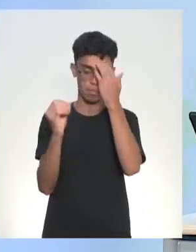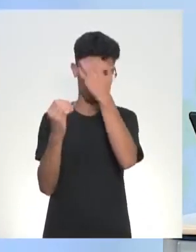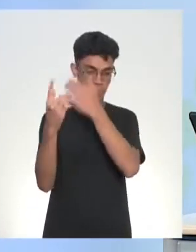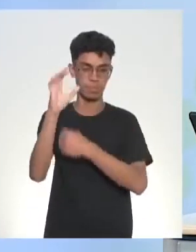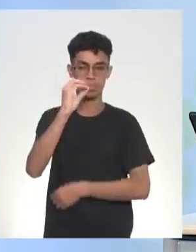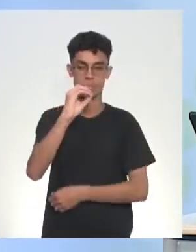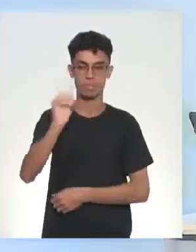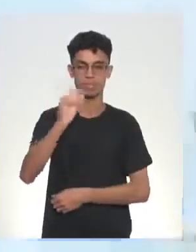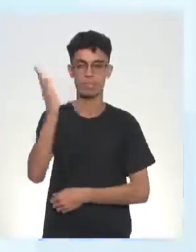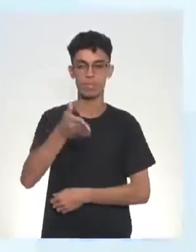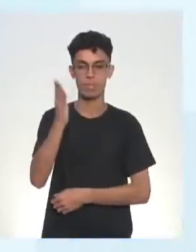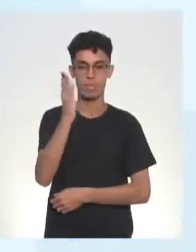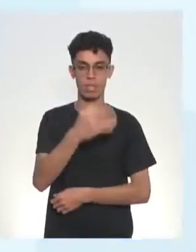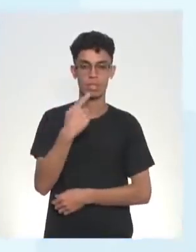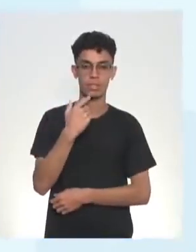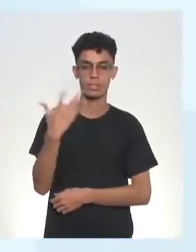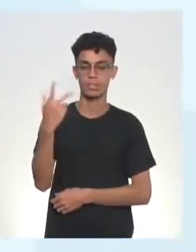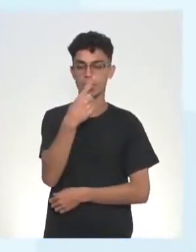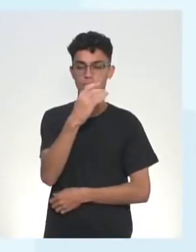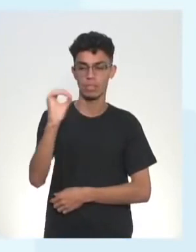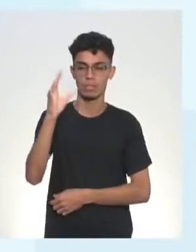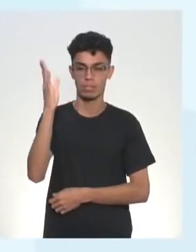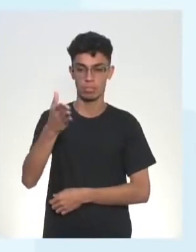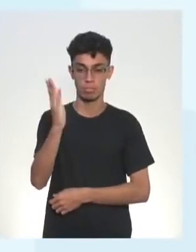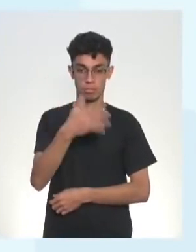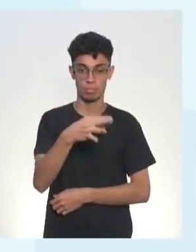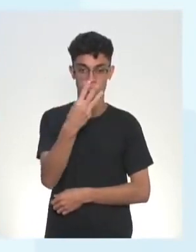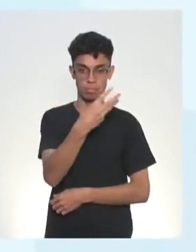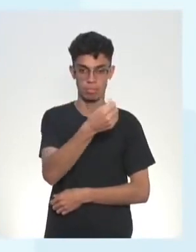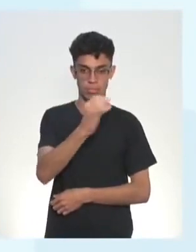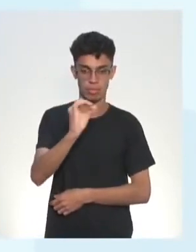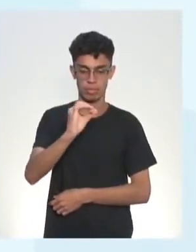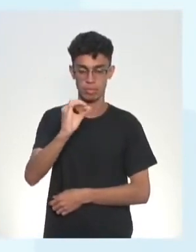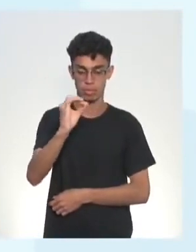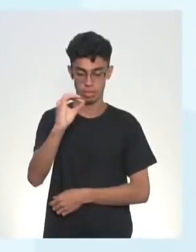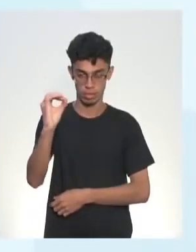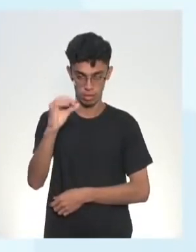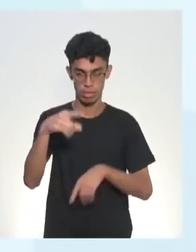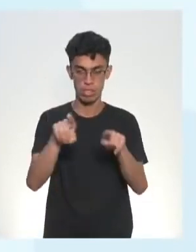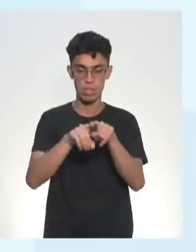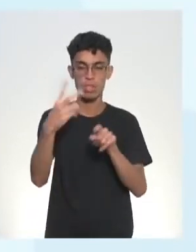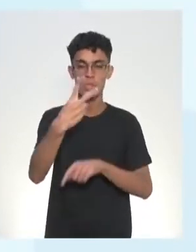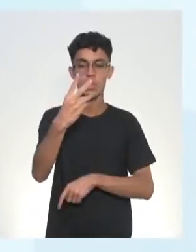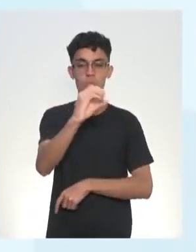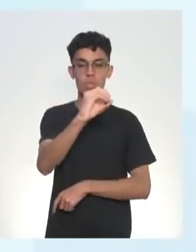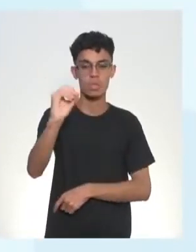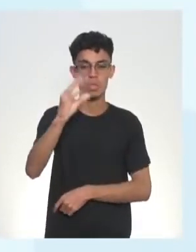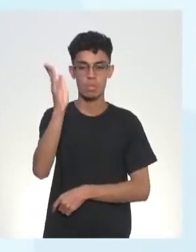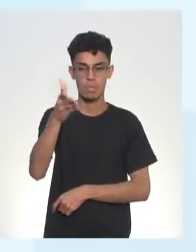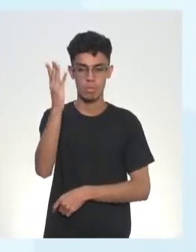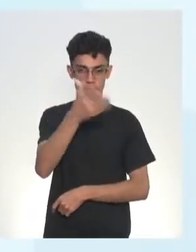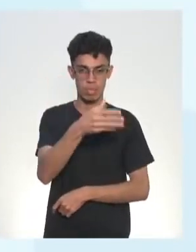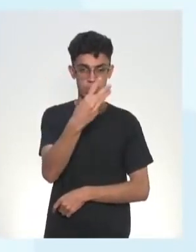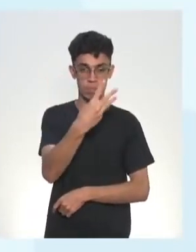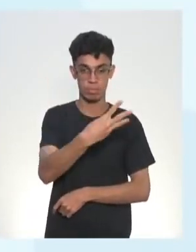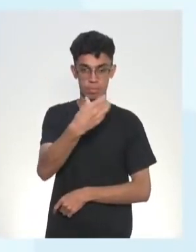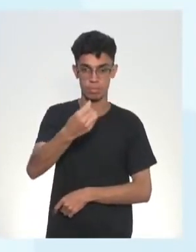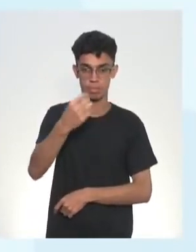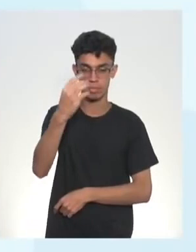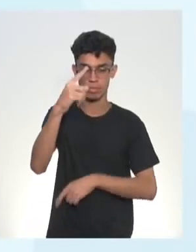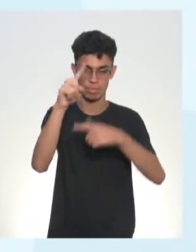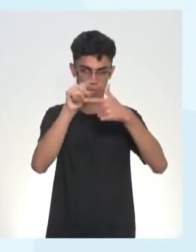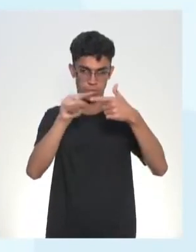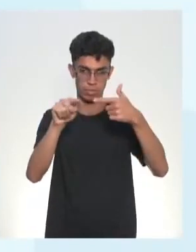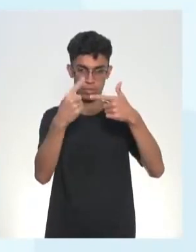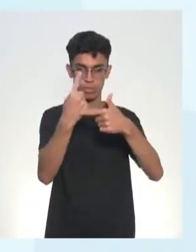só cortar zero. Como o 100 tem 2 zeros e o 3.600 também tem 2 zeros, dá para cortar. Ficou 36 dividido por 1,